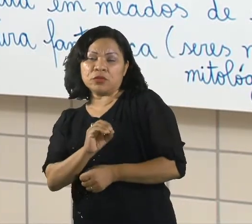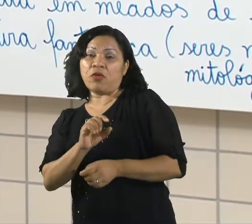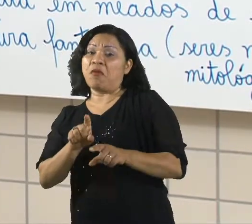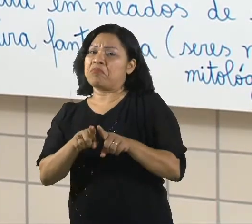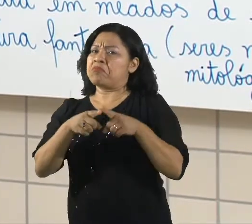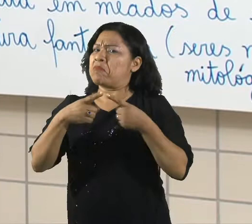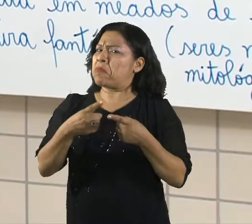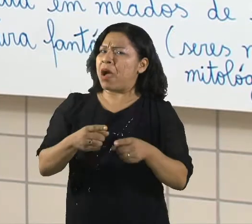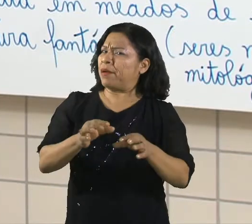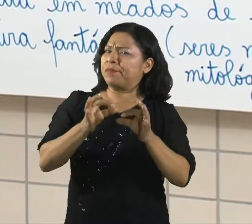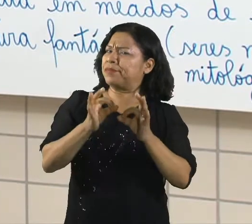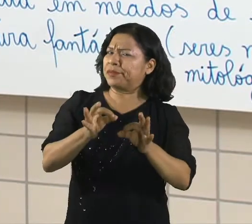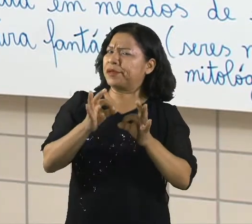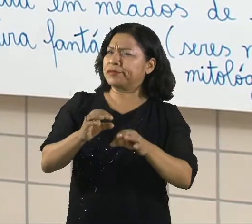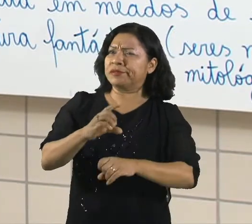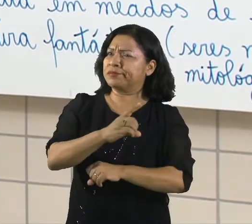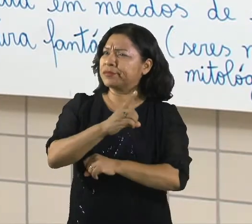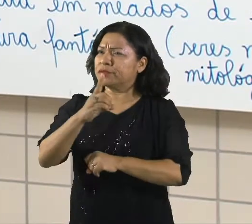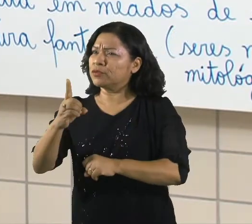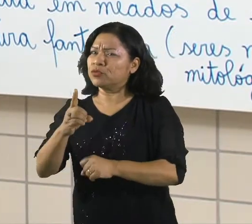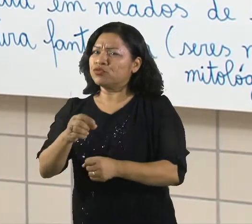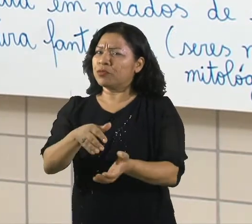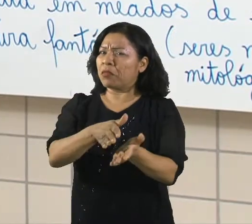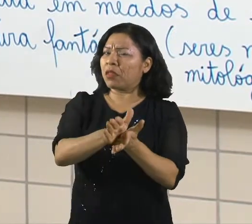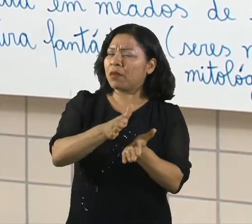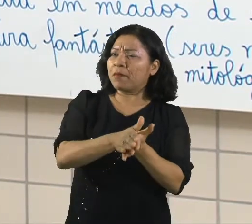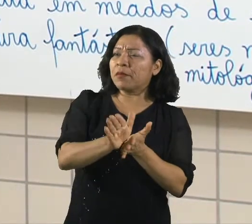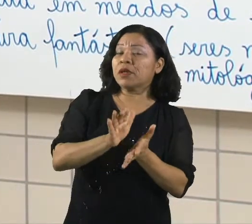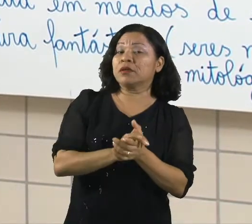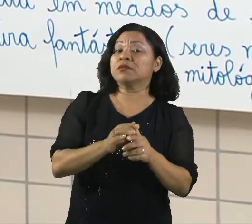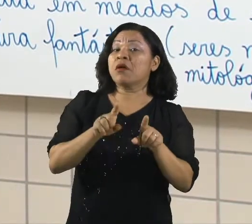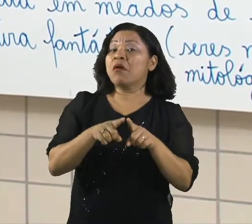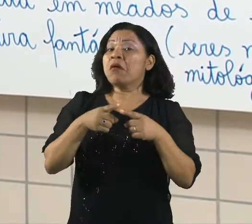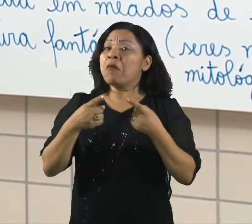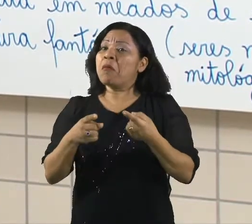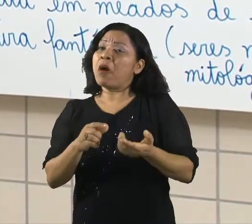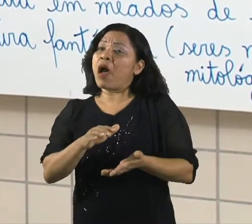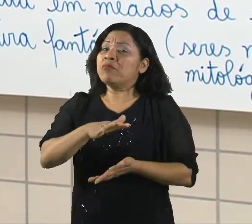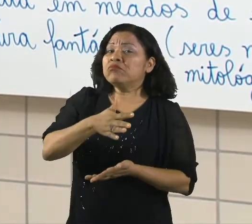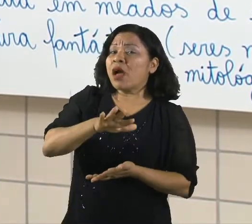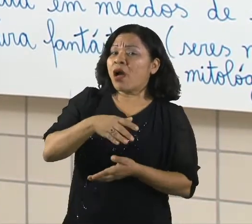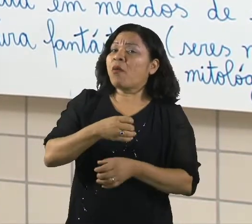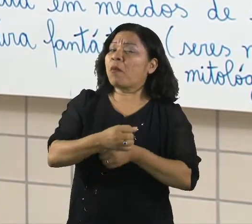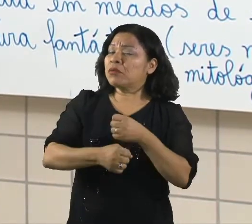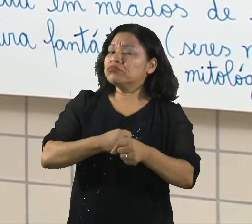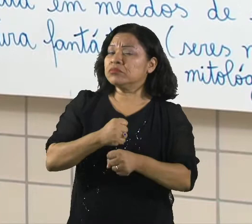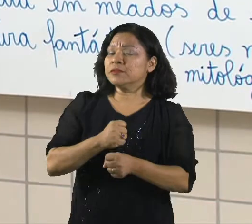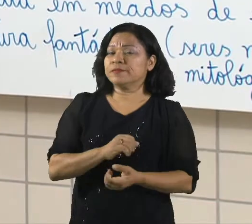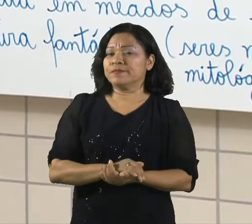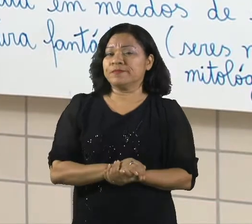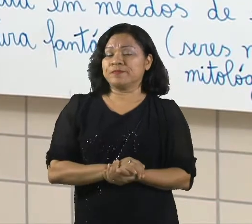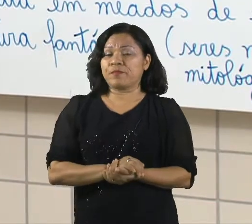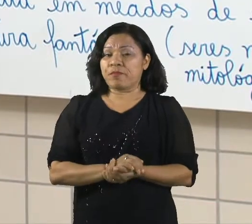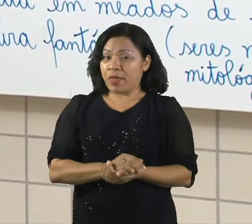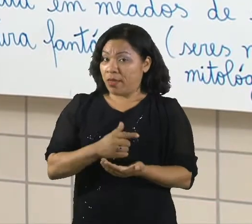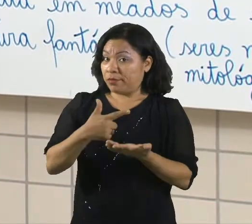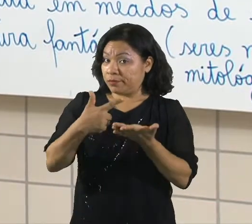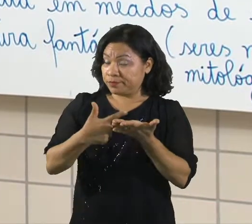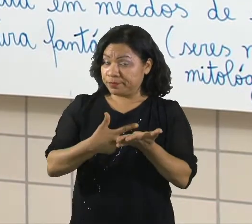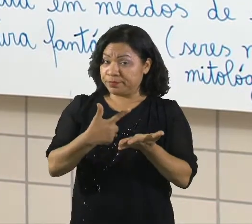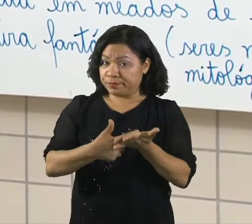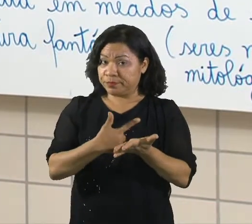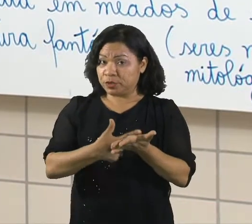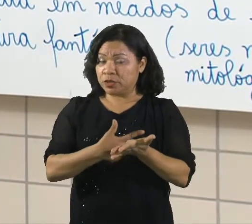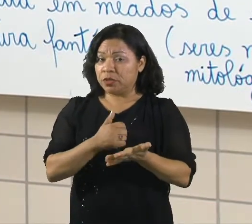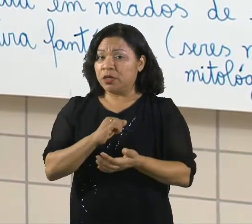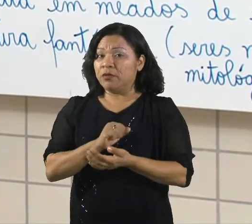data de publicação, mas é em meados desse ano aí. É um livro que nós